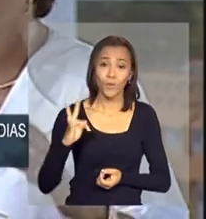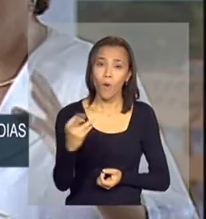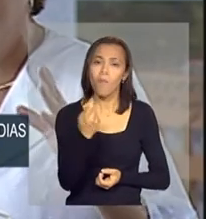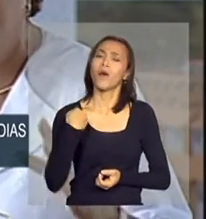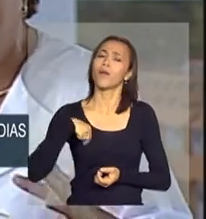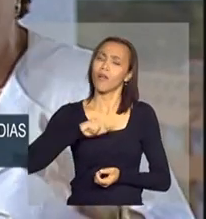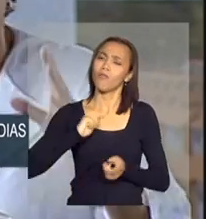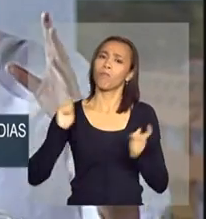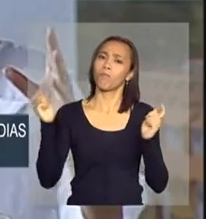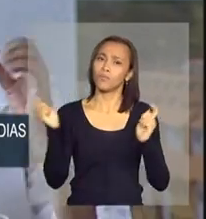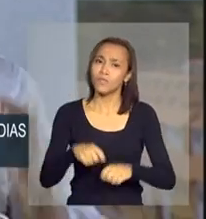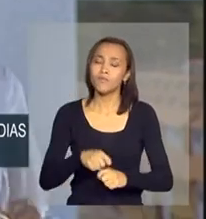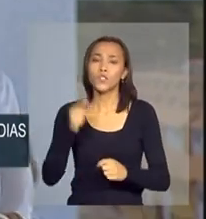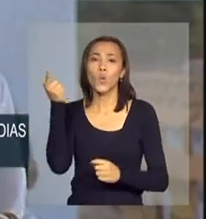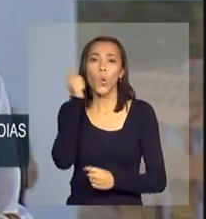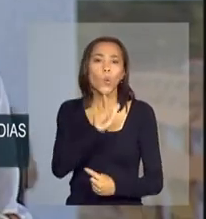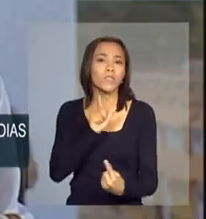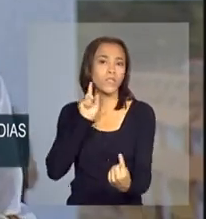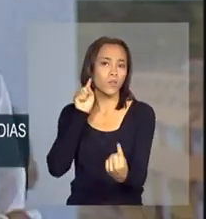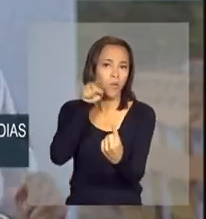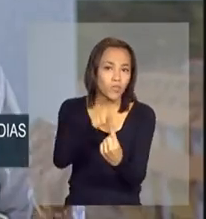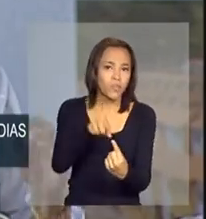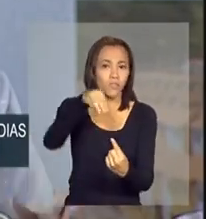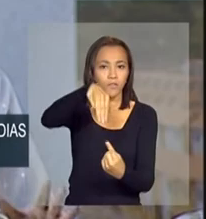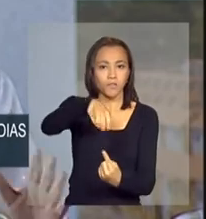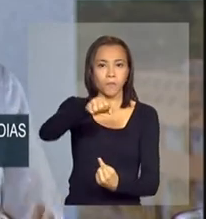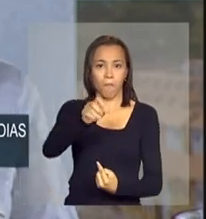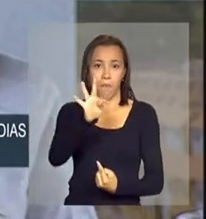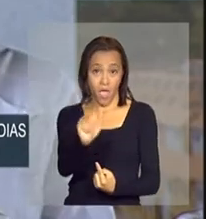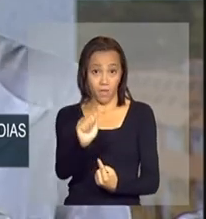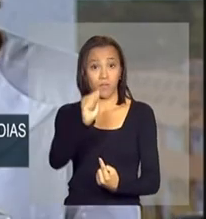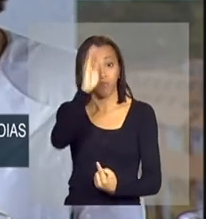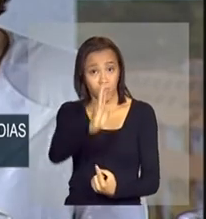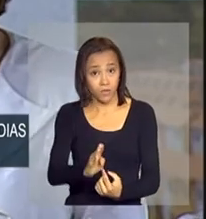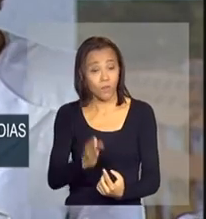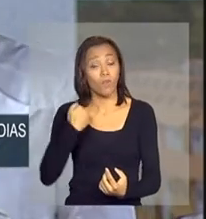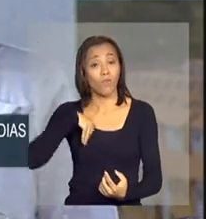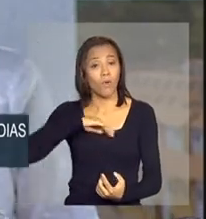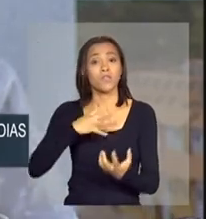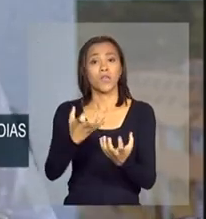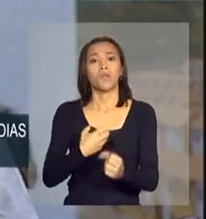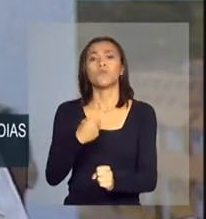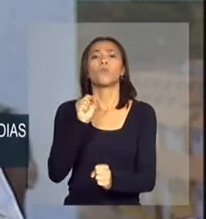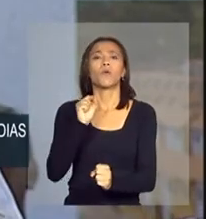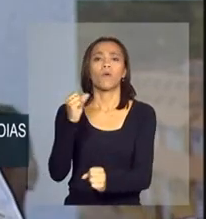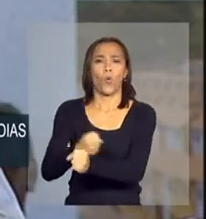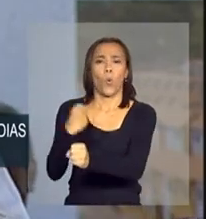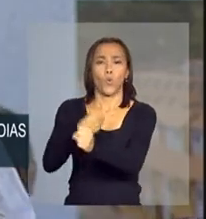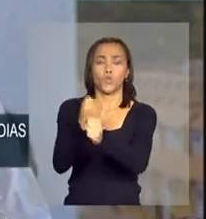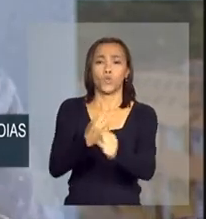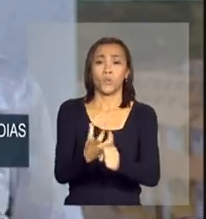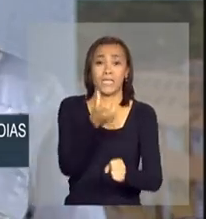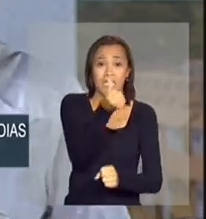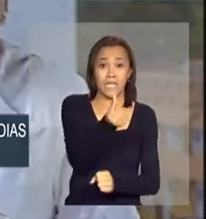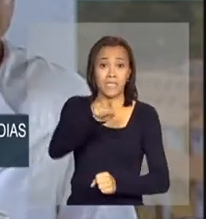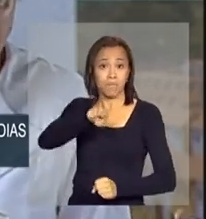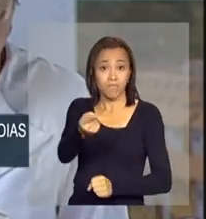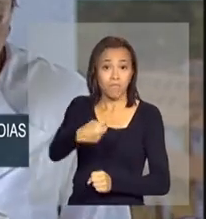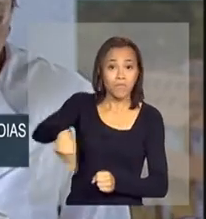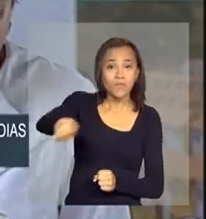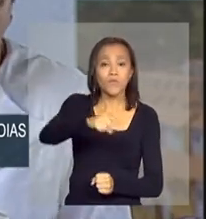compra uma meta importante para o Brasil nós queremos construir 6 mil creches